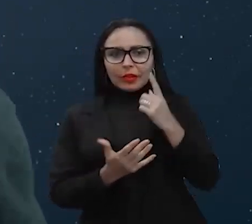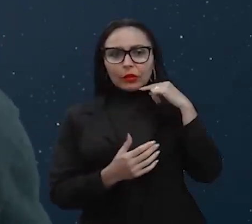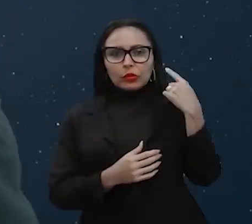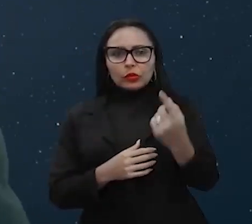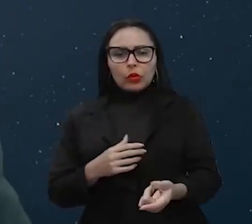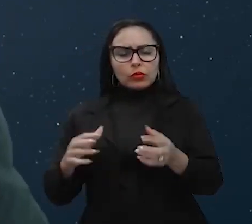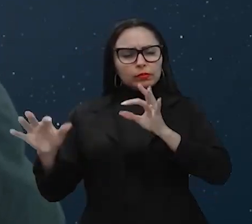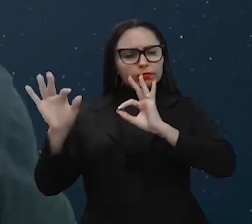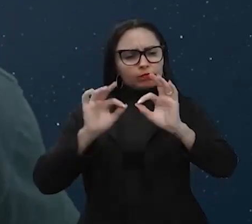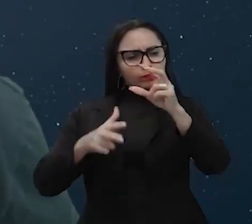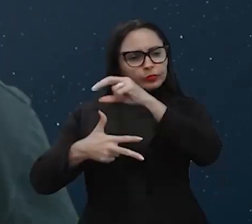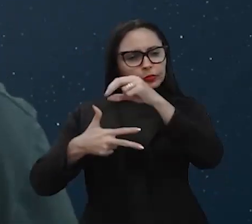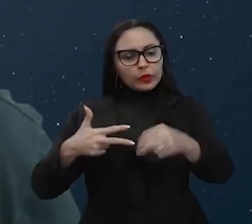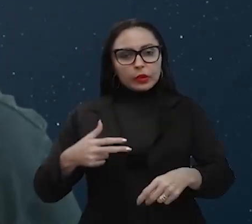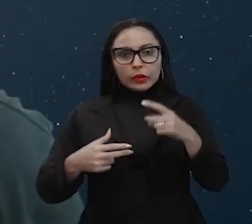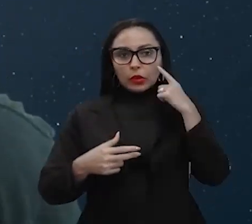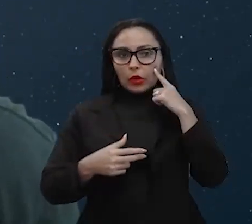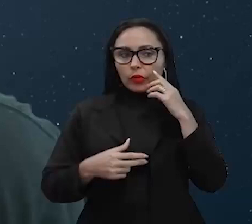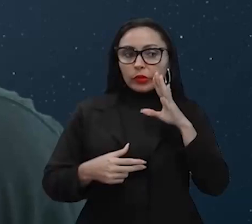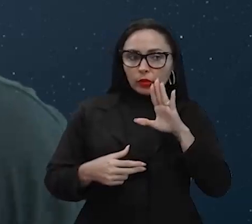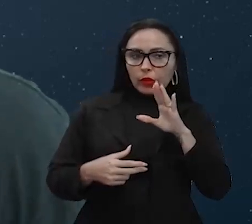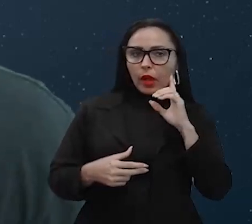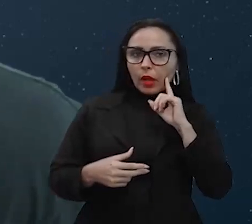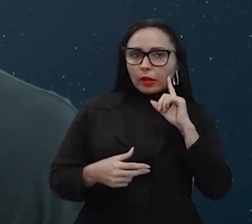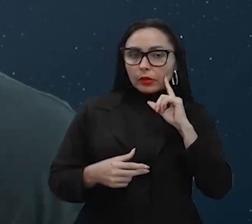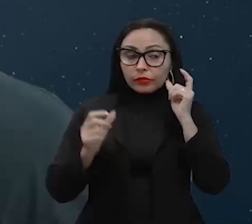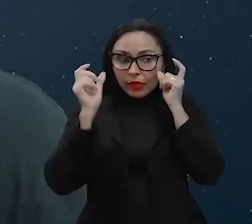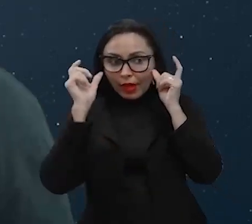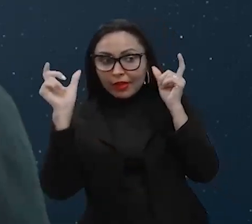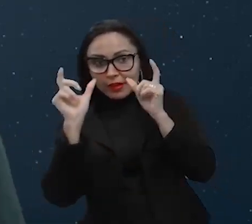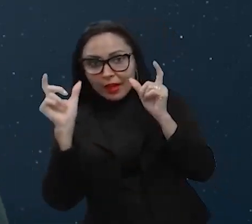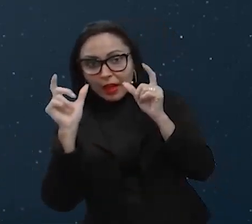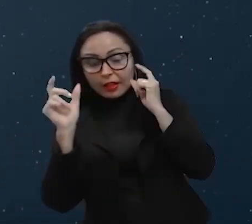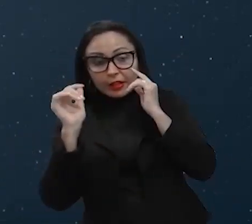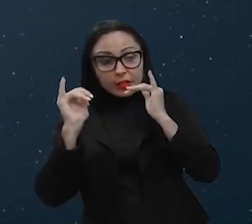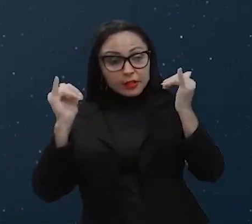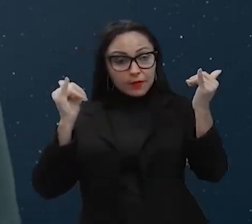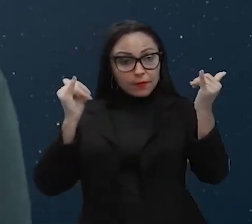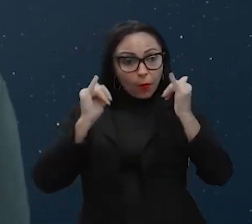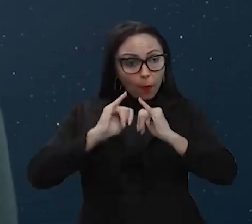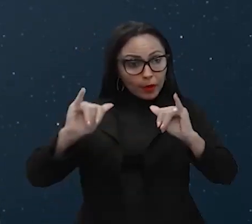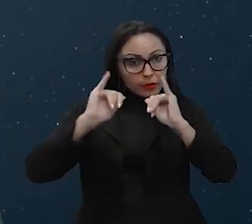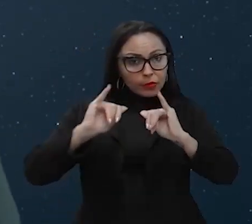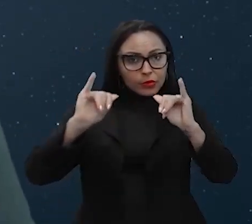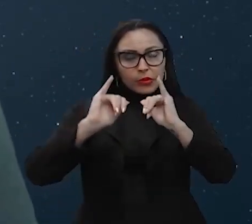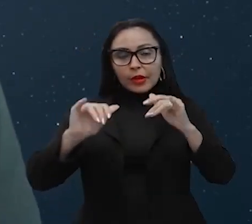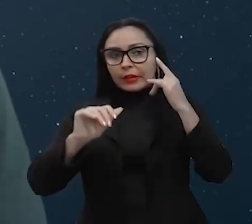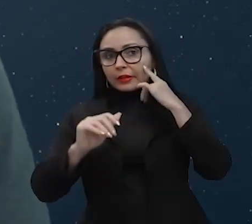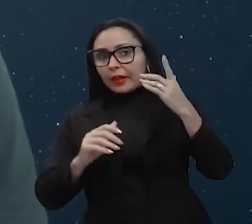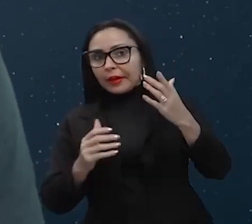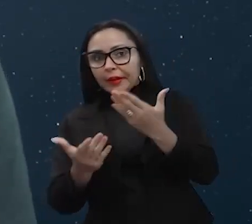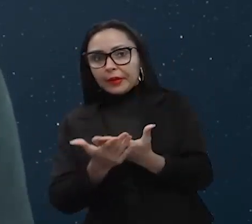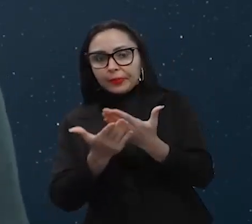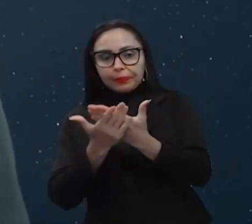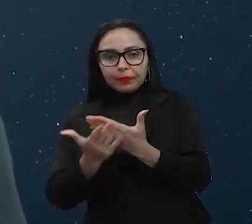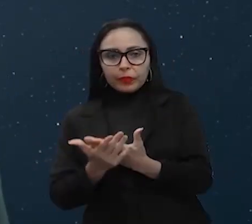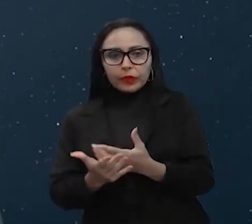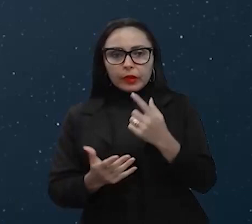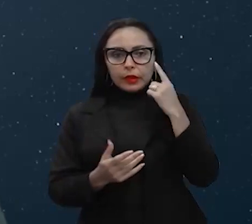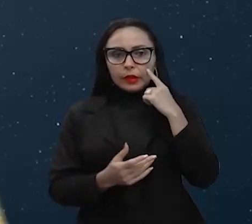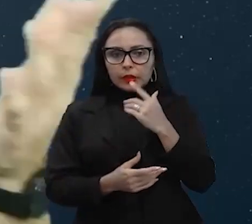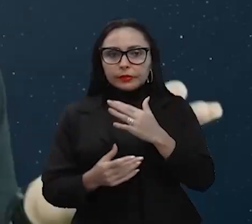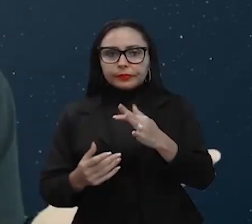Agora deixa eu logo dizer, tá? Fica muito ligado nas informações dessa aula, porque agora a gente vai falar de